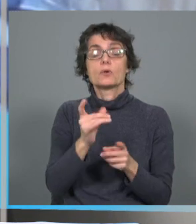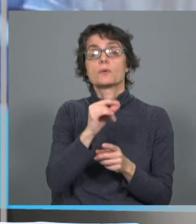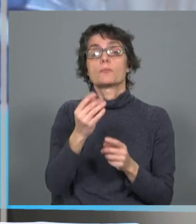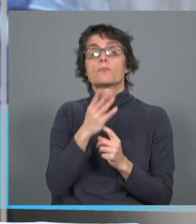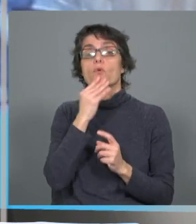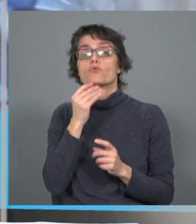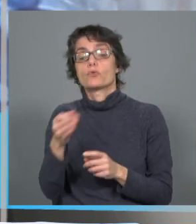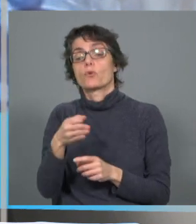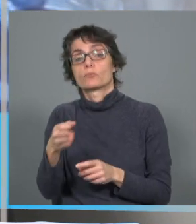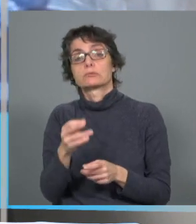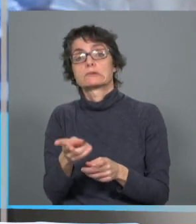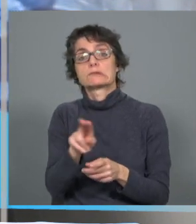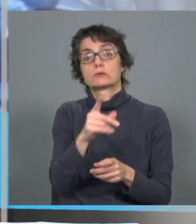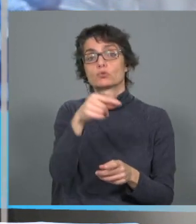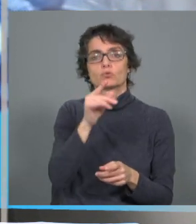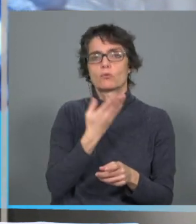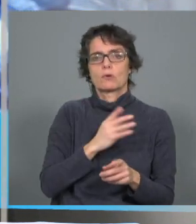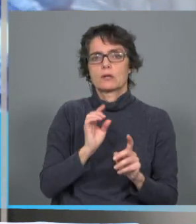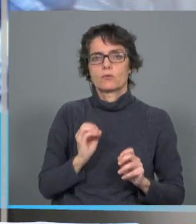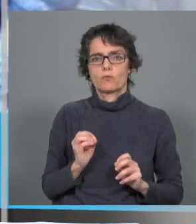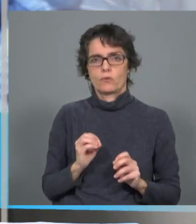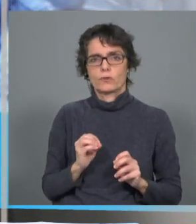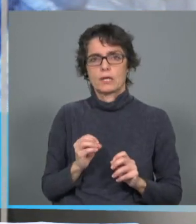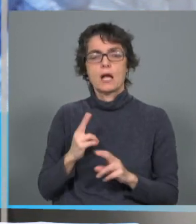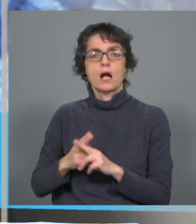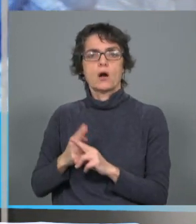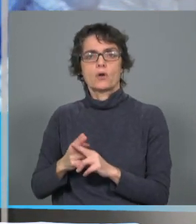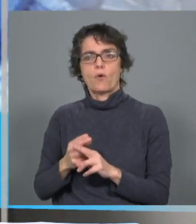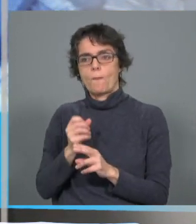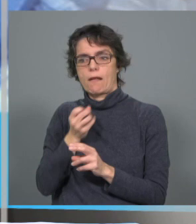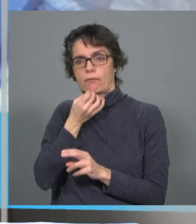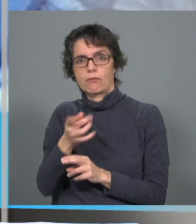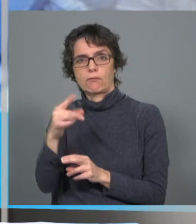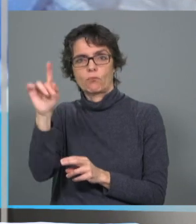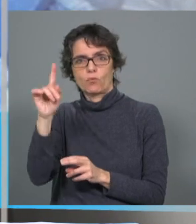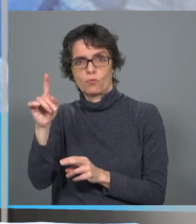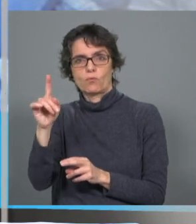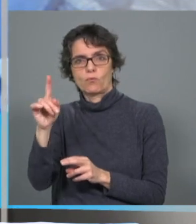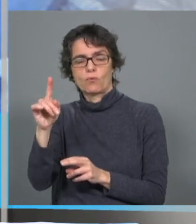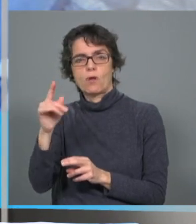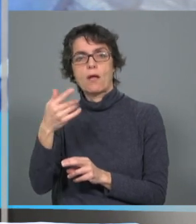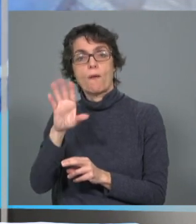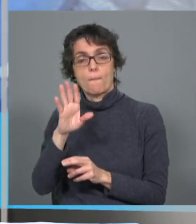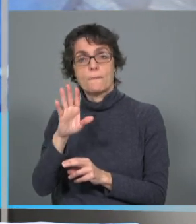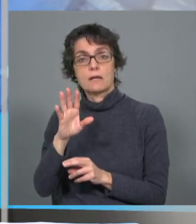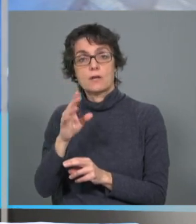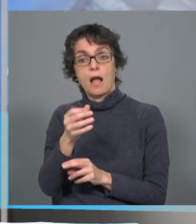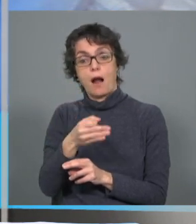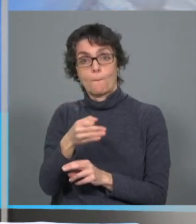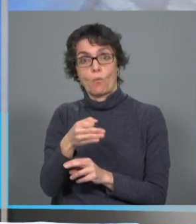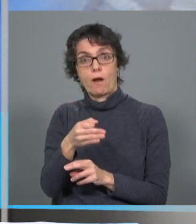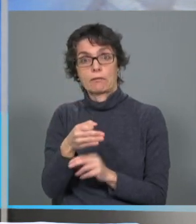moeda, não tinham essa licença, Roma não lhes tinha concedido essa autonomia, mas a moeda que